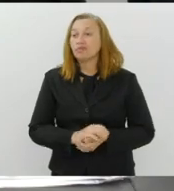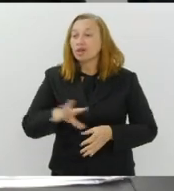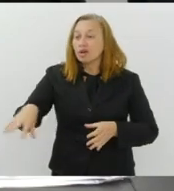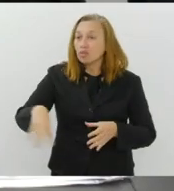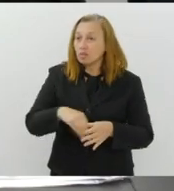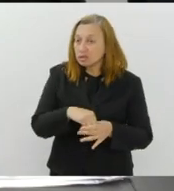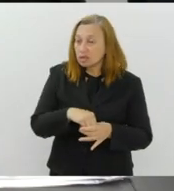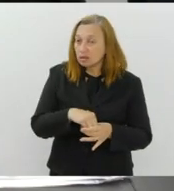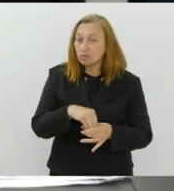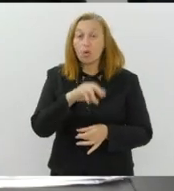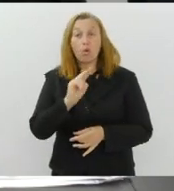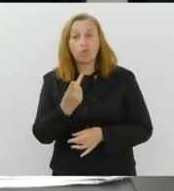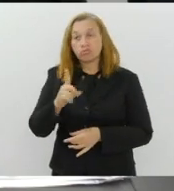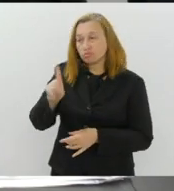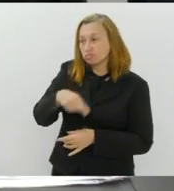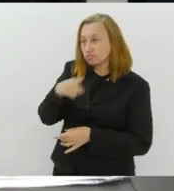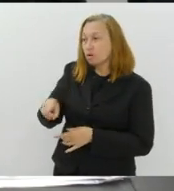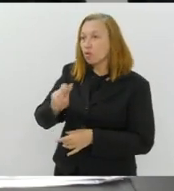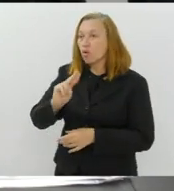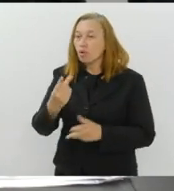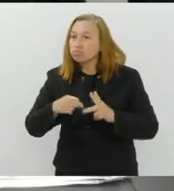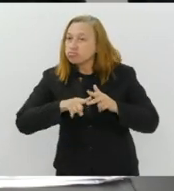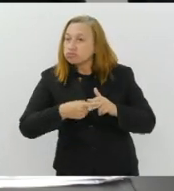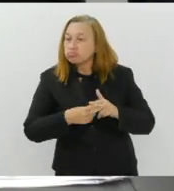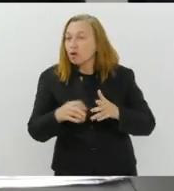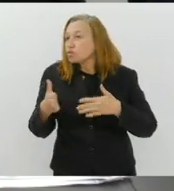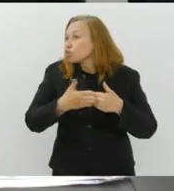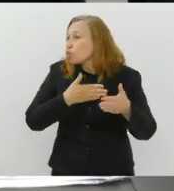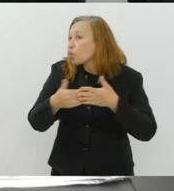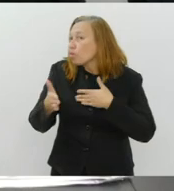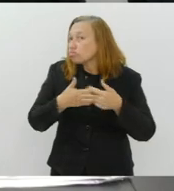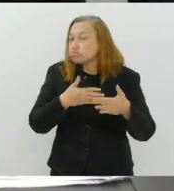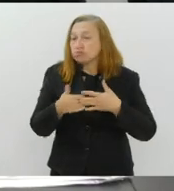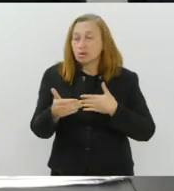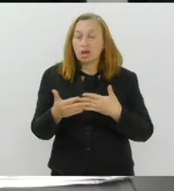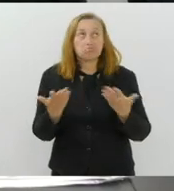inclusão, exclusão, alteração de qualquer,